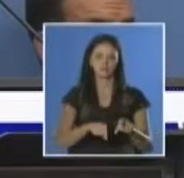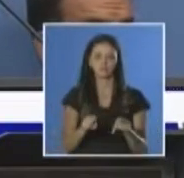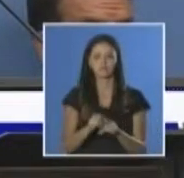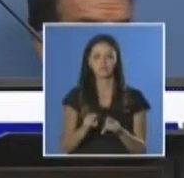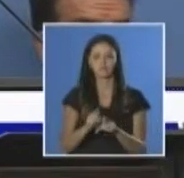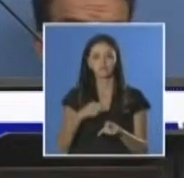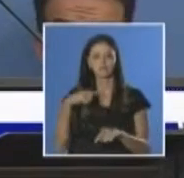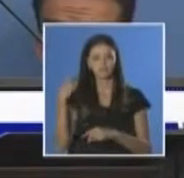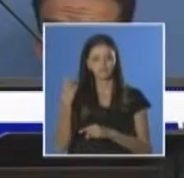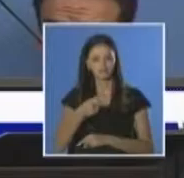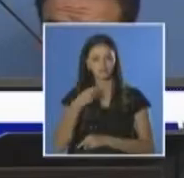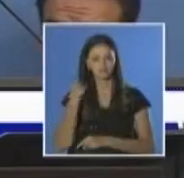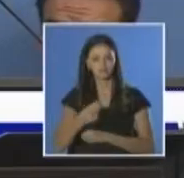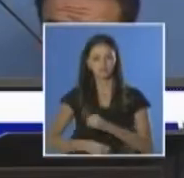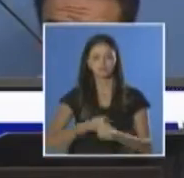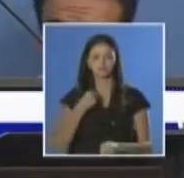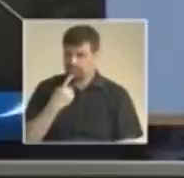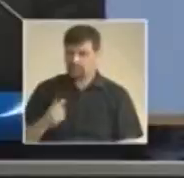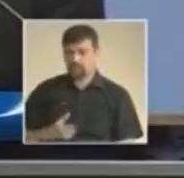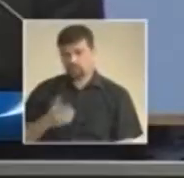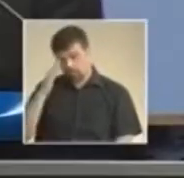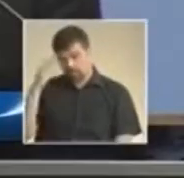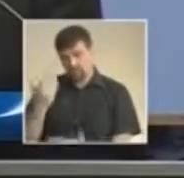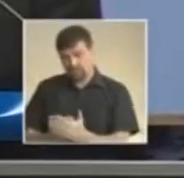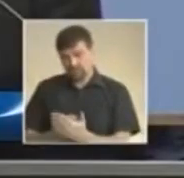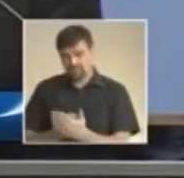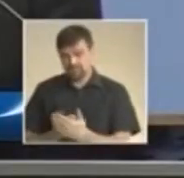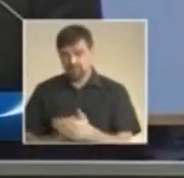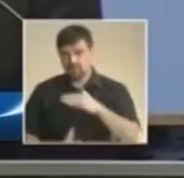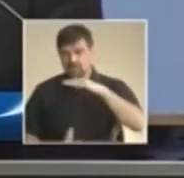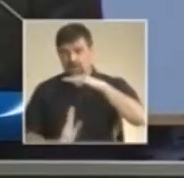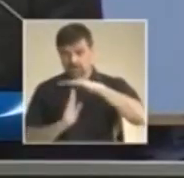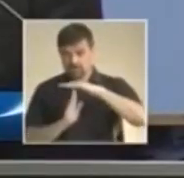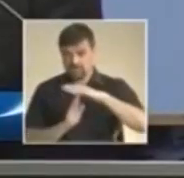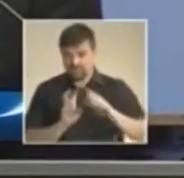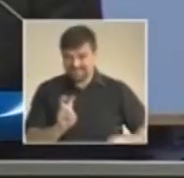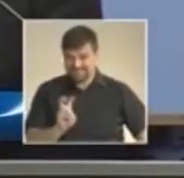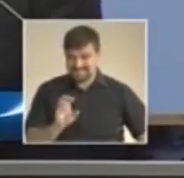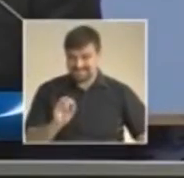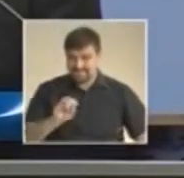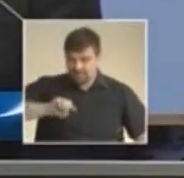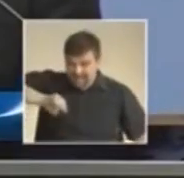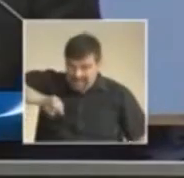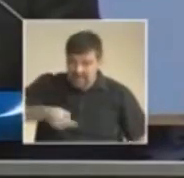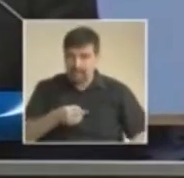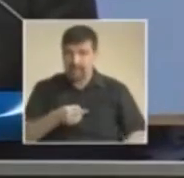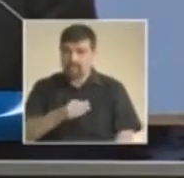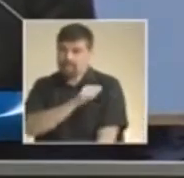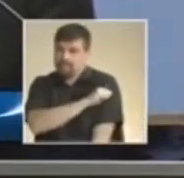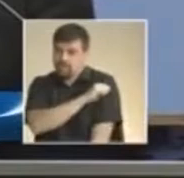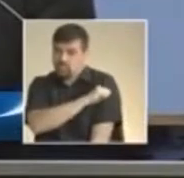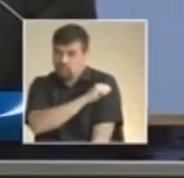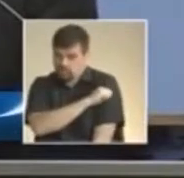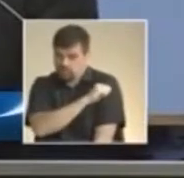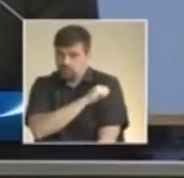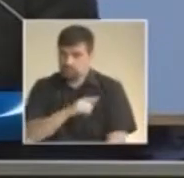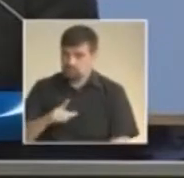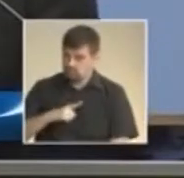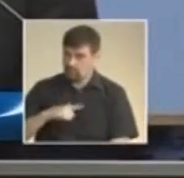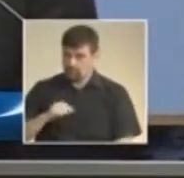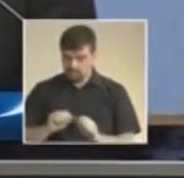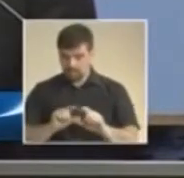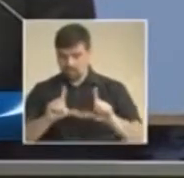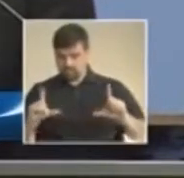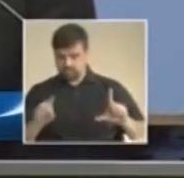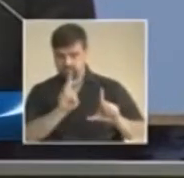Donizete sancionou a iniciativa de autoria do vereador Pastor Elias Azevedo, do PSB. Segundo o autor da mudança, vereador Pastor Elias